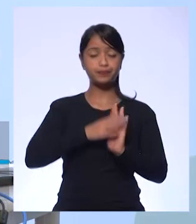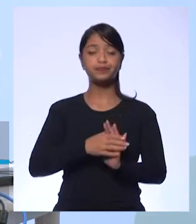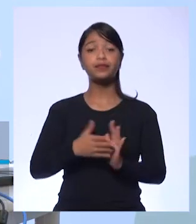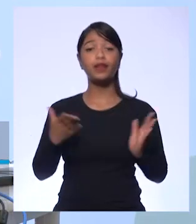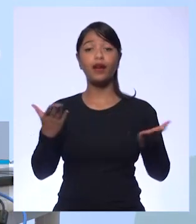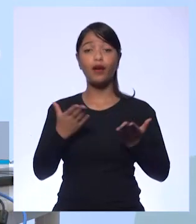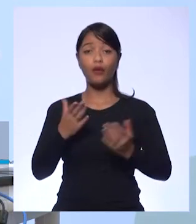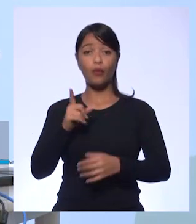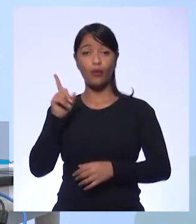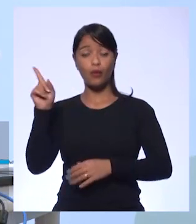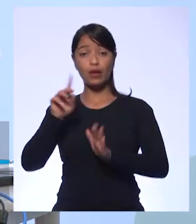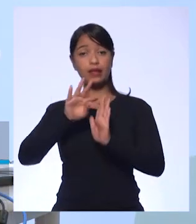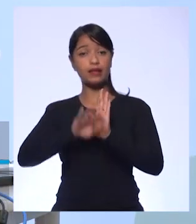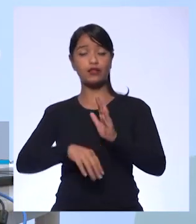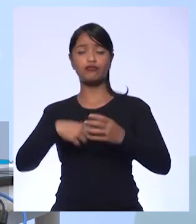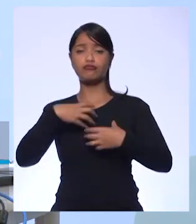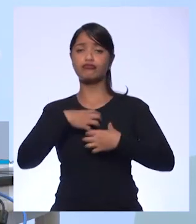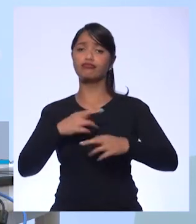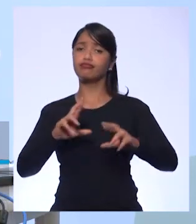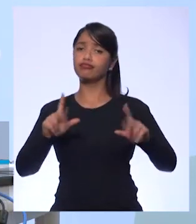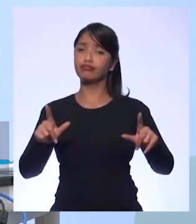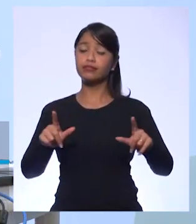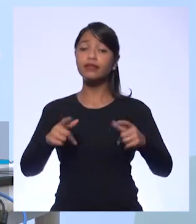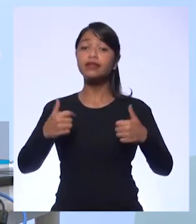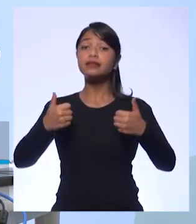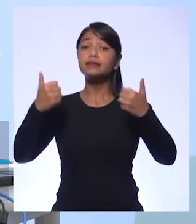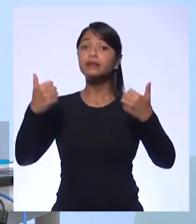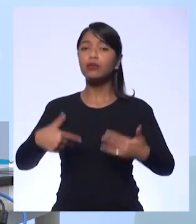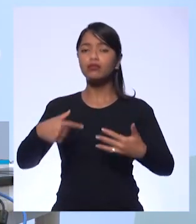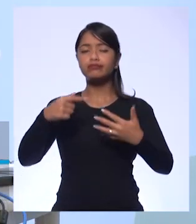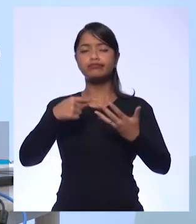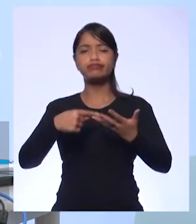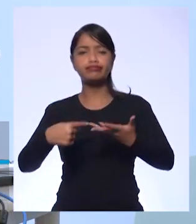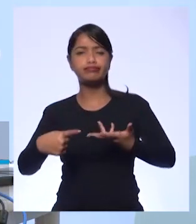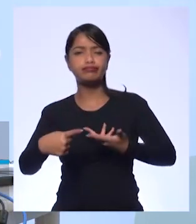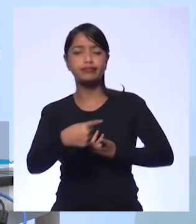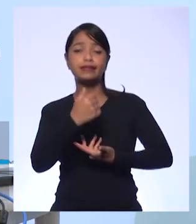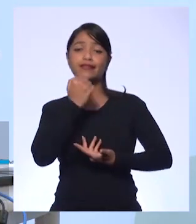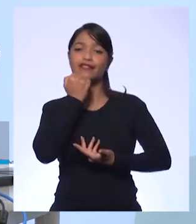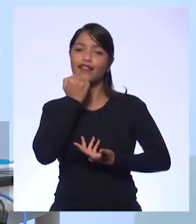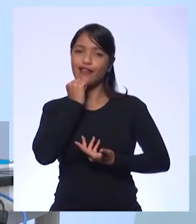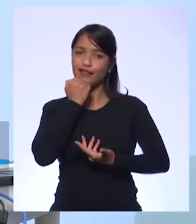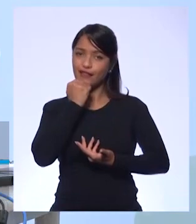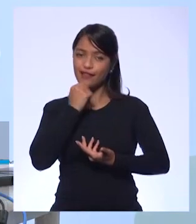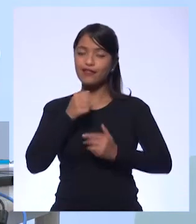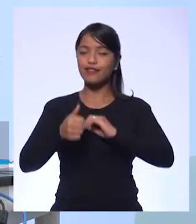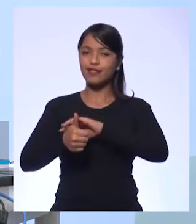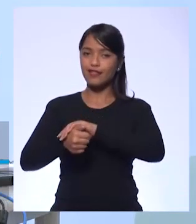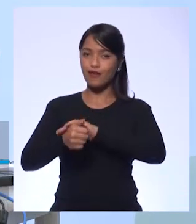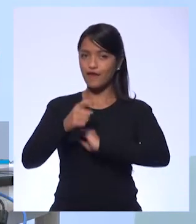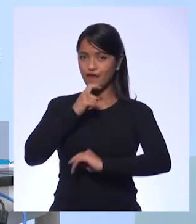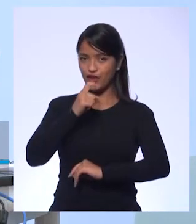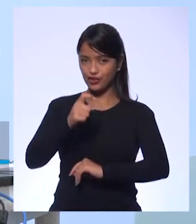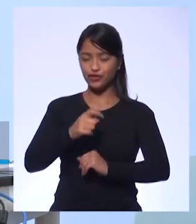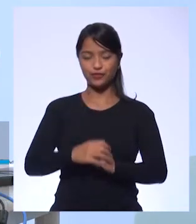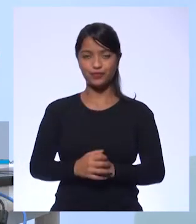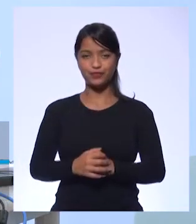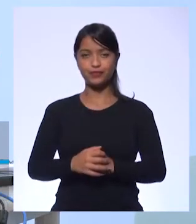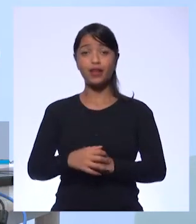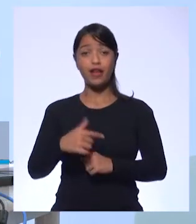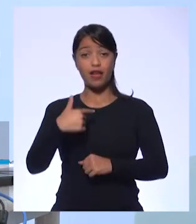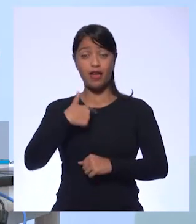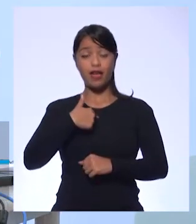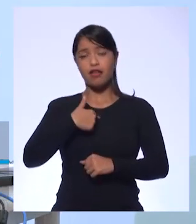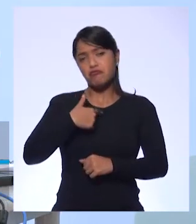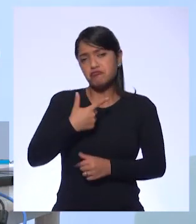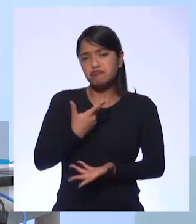diferente. Falou muito da tartaruga verde, até numa questão meio científica, com propriedade. Não chegava nem perto da pesquisa que eu fiz, porque